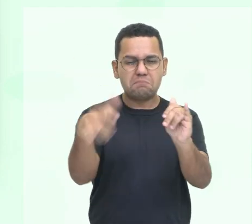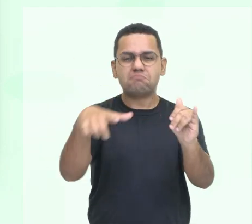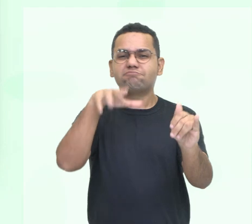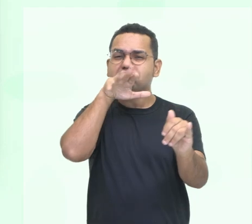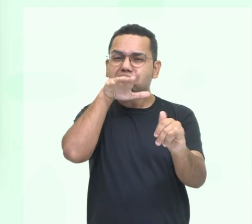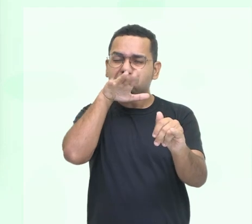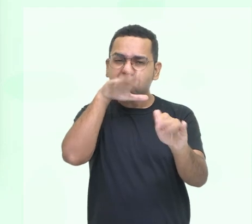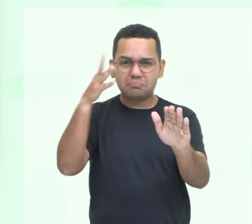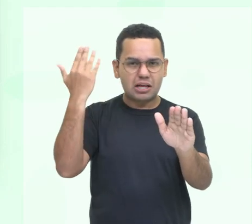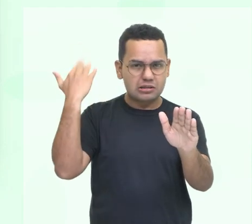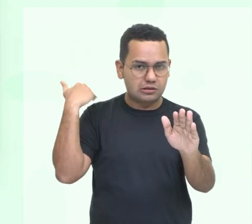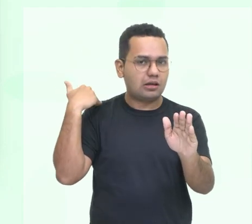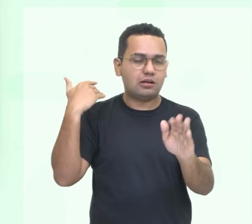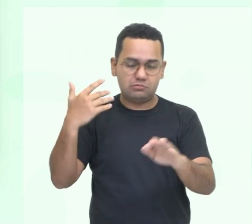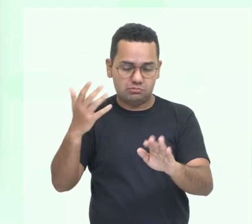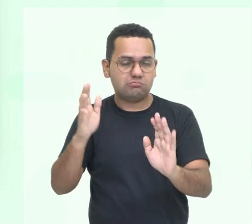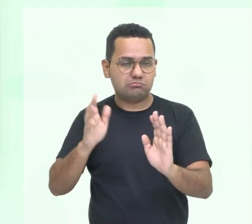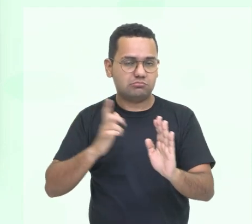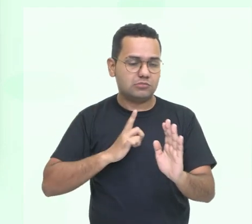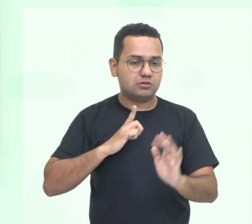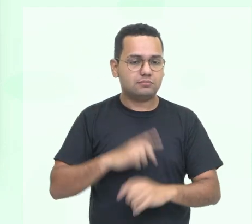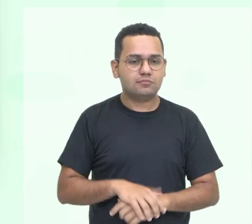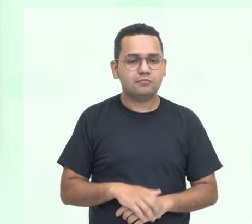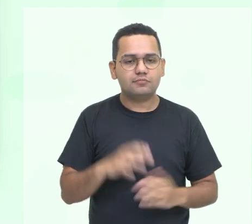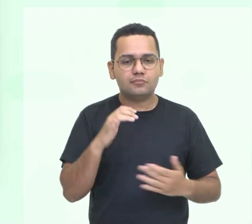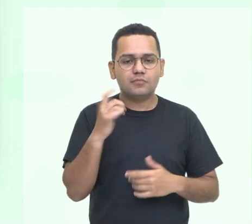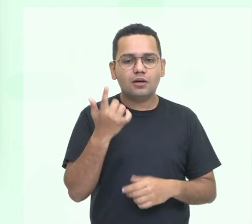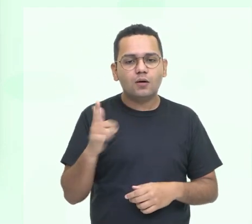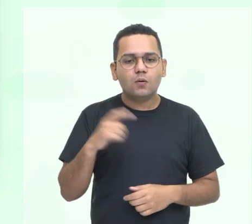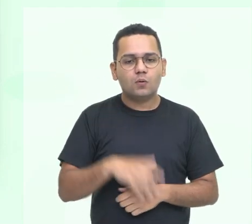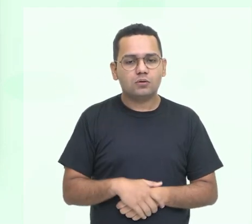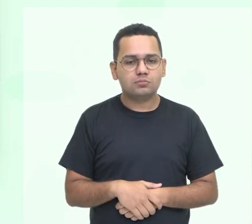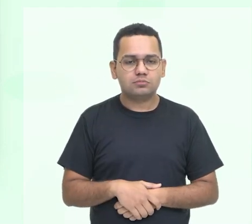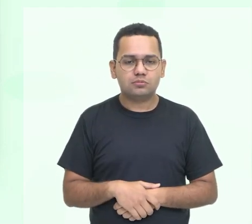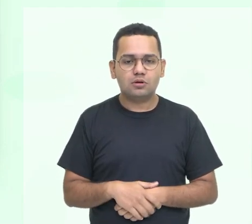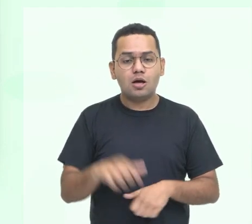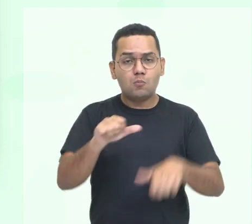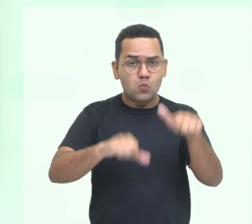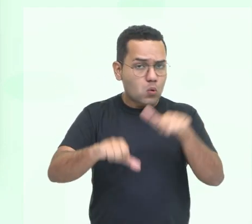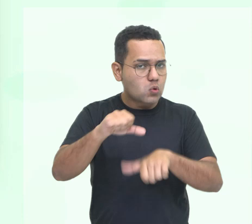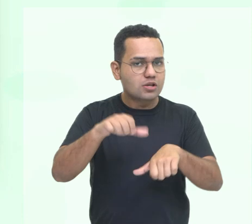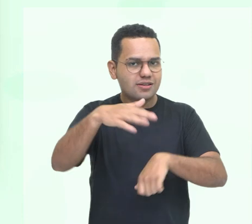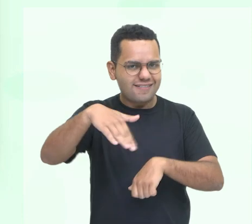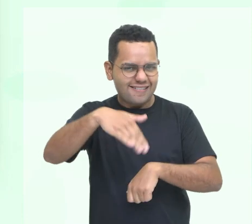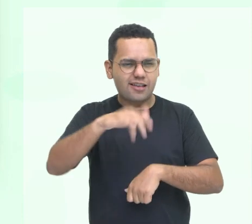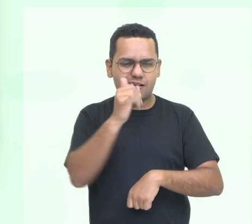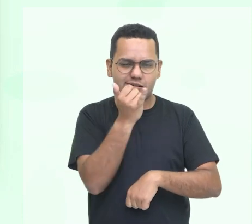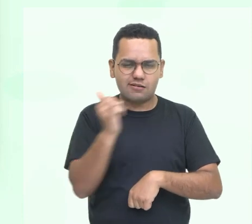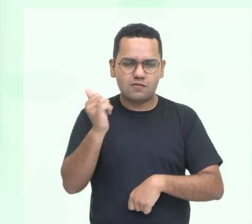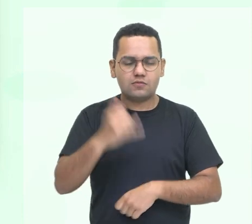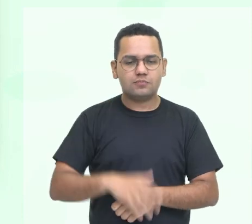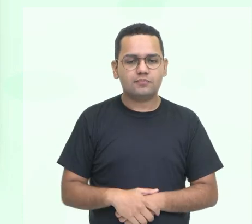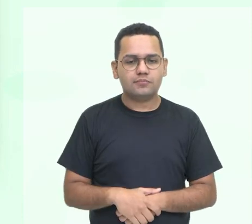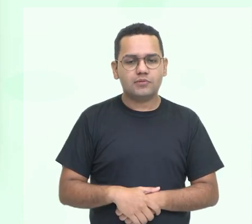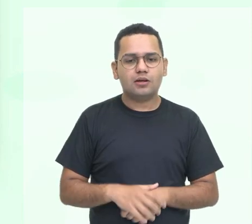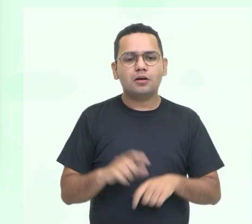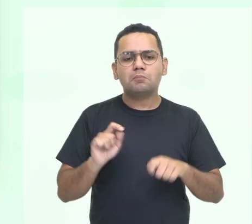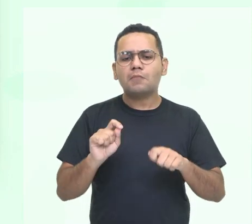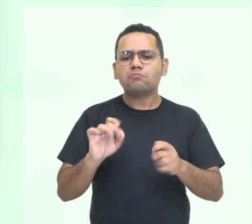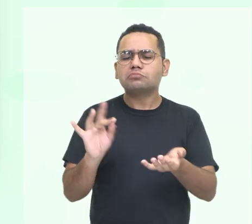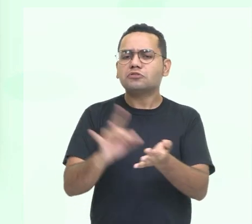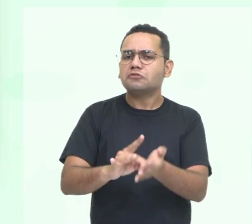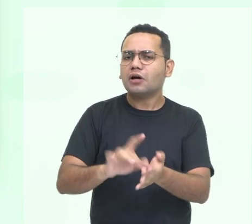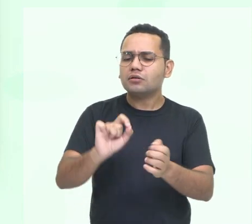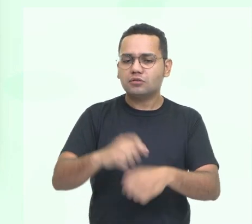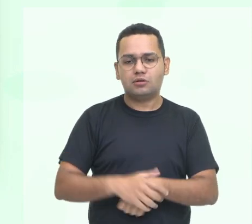reformas no setor de energia, né? Promoção de mudanças no setor energético para aumentar o quê? A tentativa de eficiência